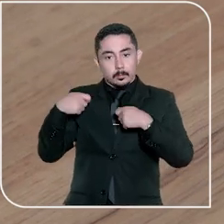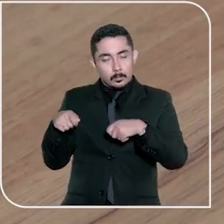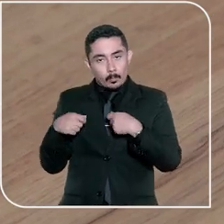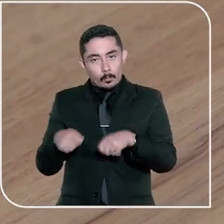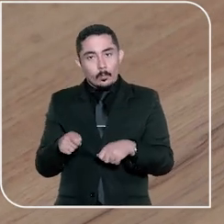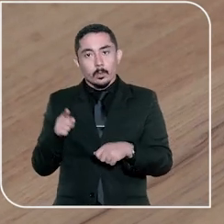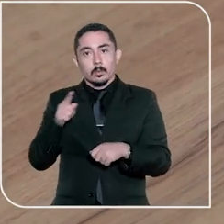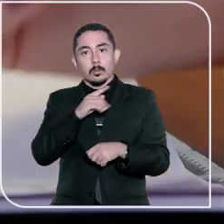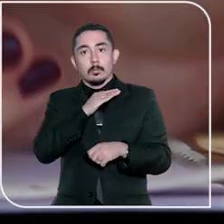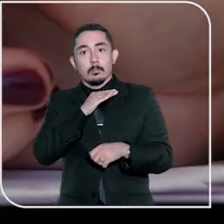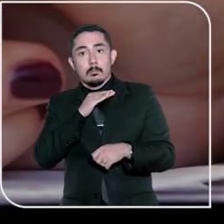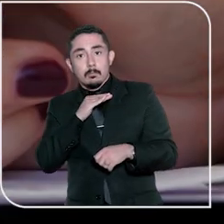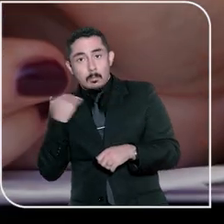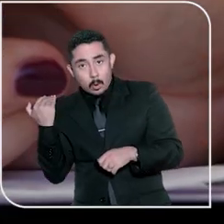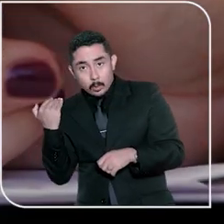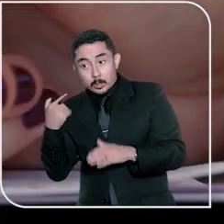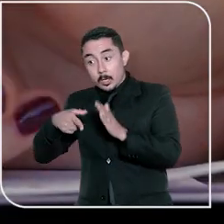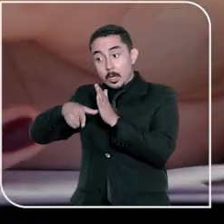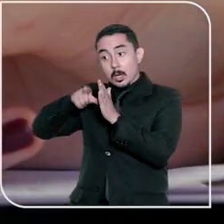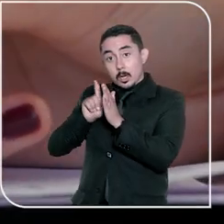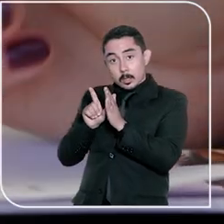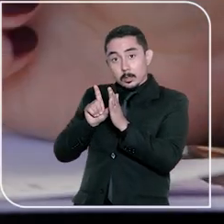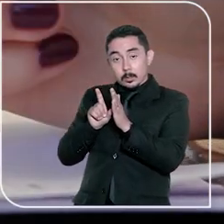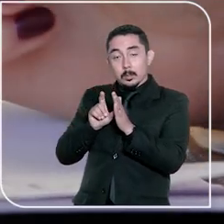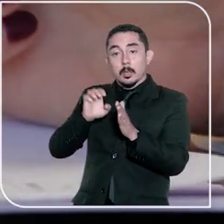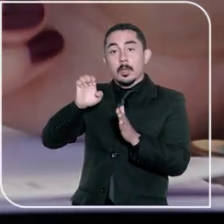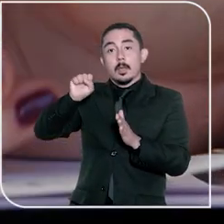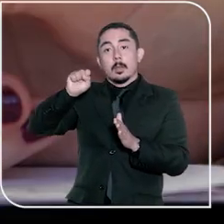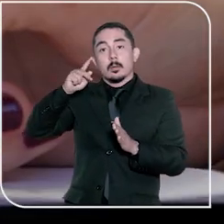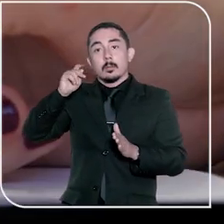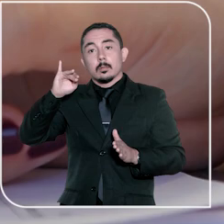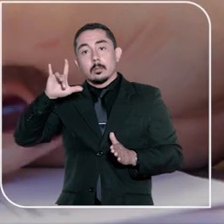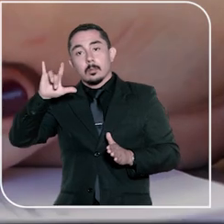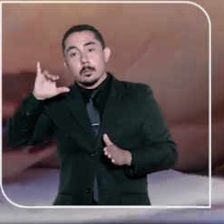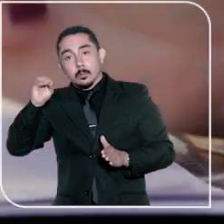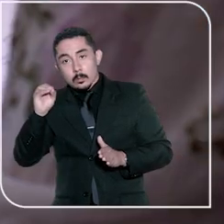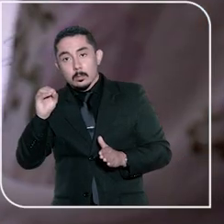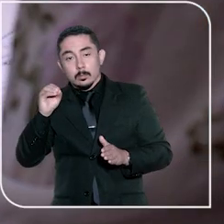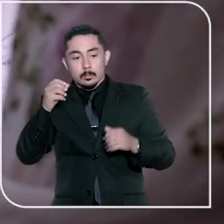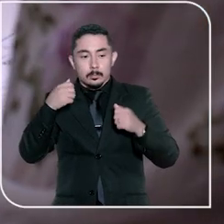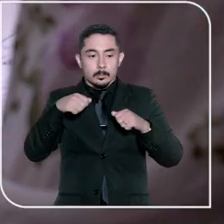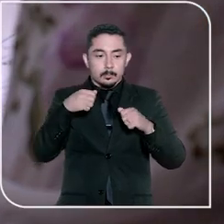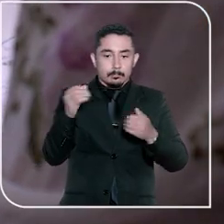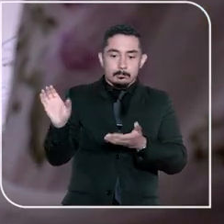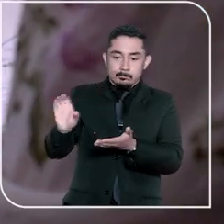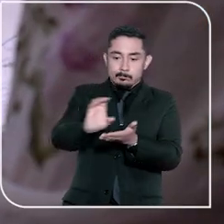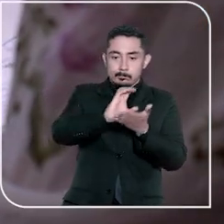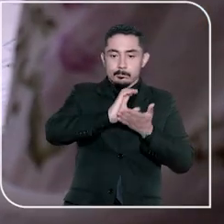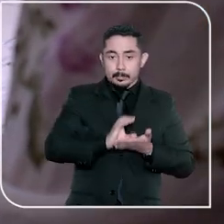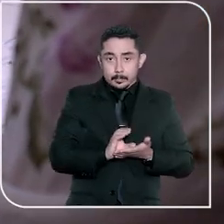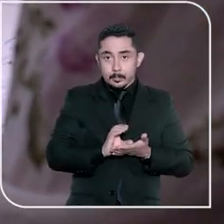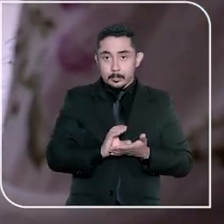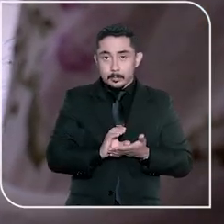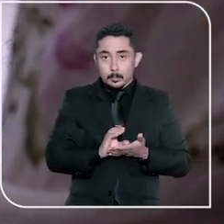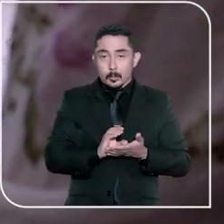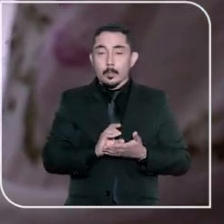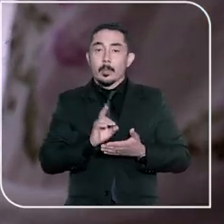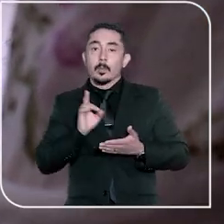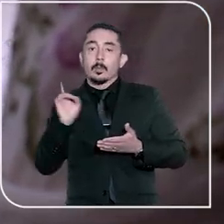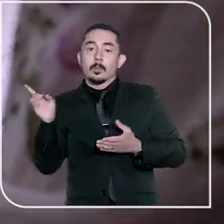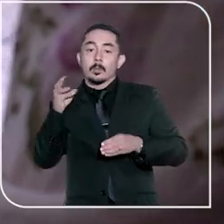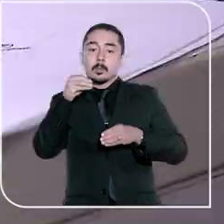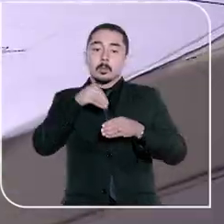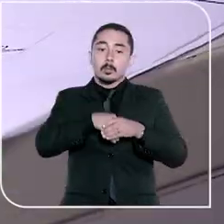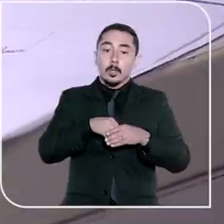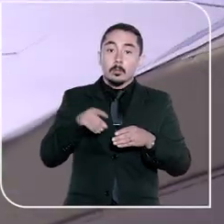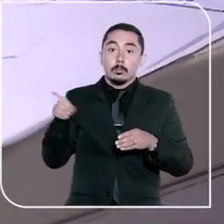falecimento após a morte de beneficiário o espólio tem o direito de receber valores da reserva especial revertidos por